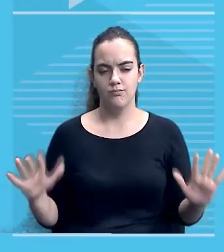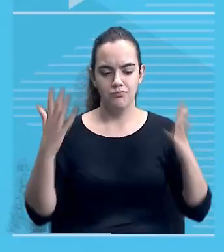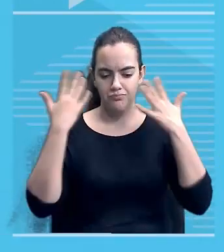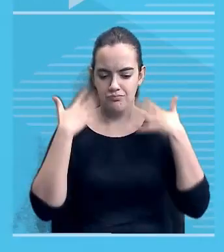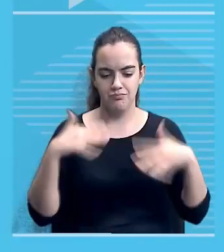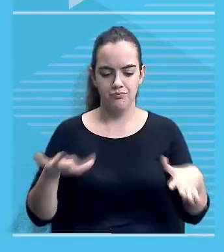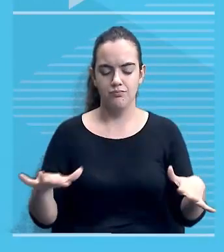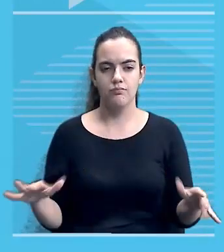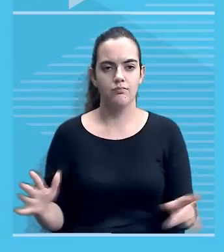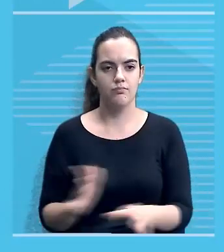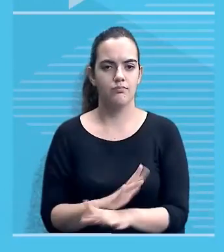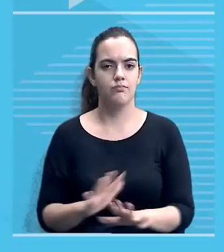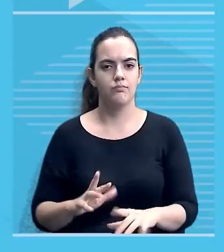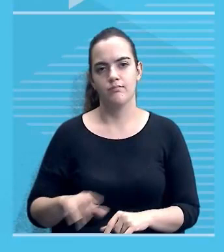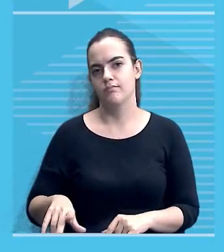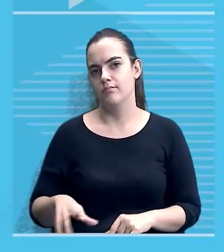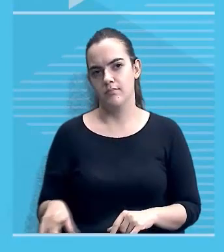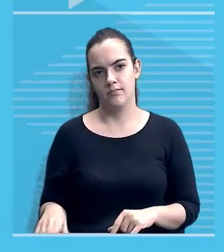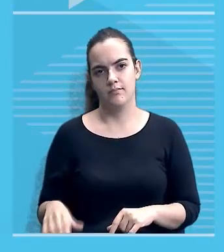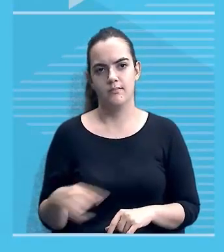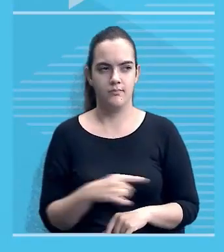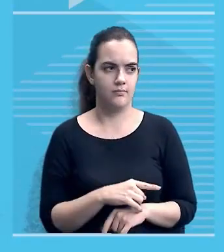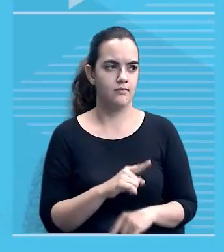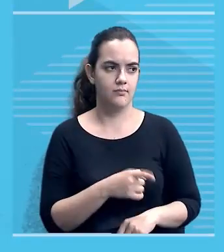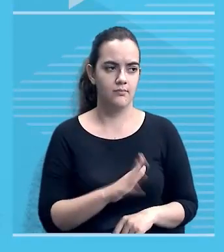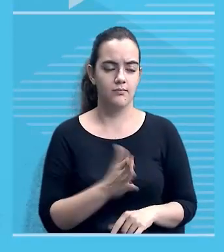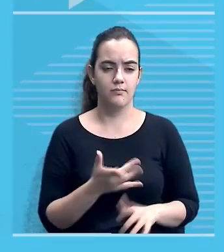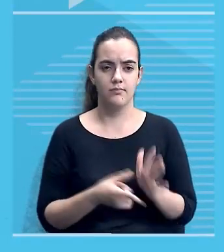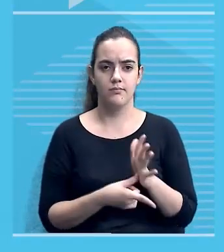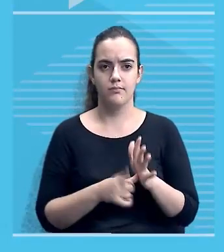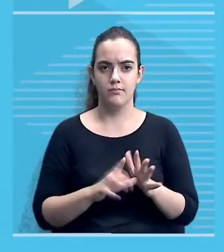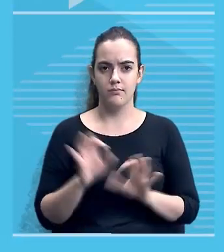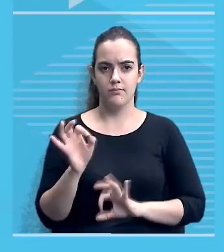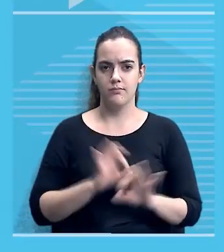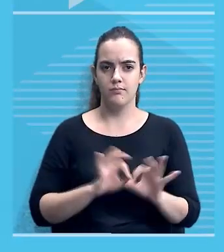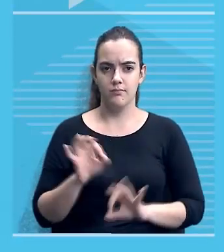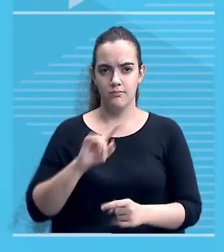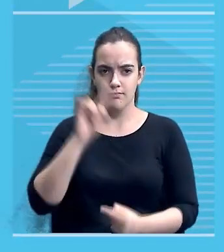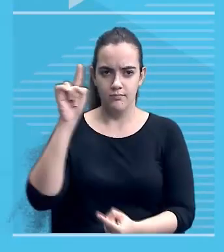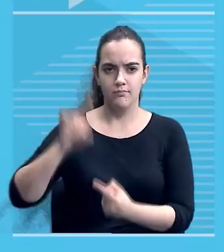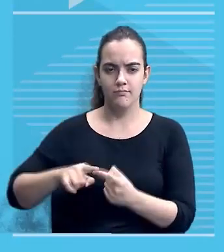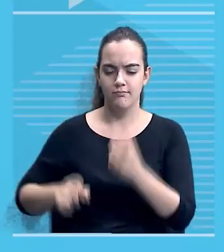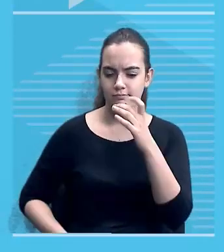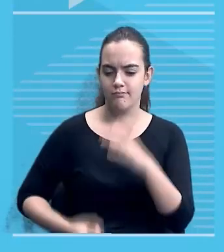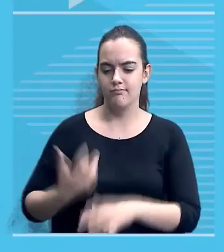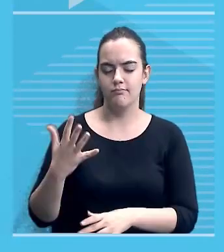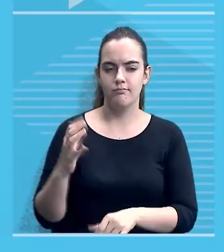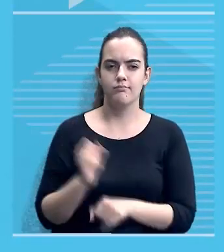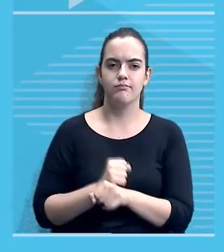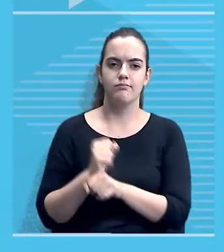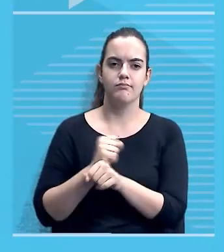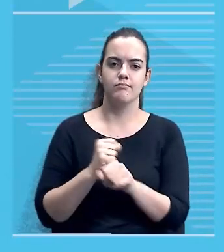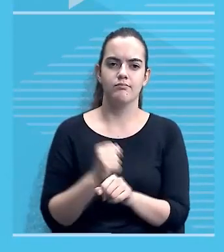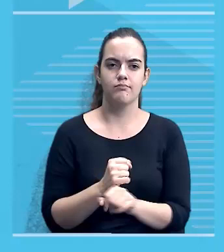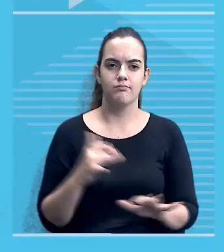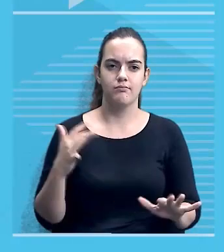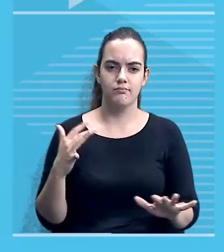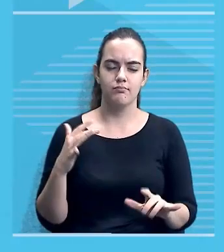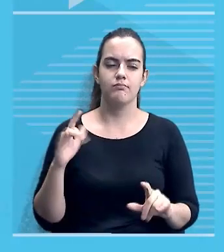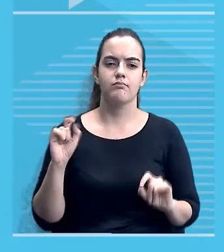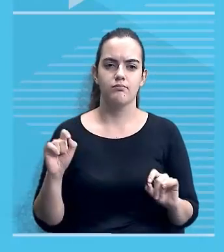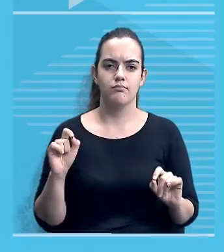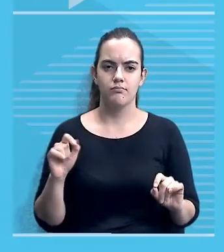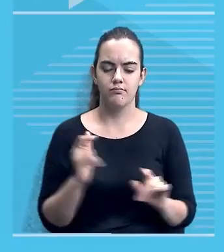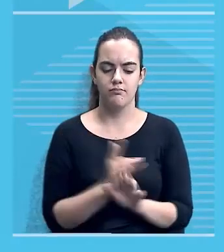uma cidade aí em razão disso ela em razão disso ela apresenta o que ela apresenta